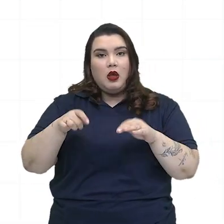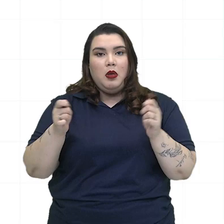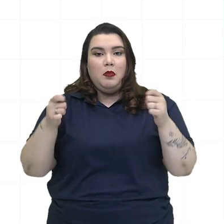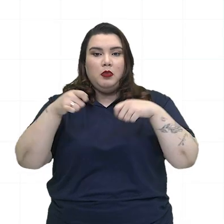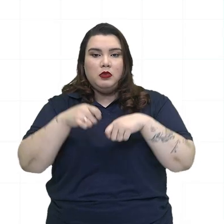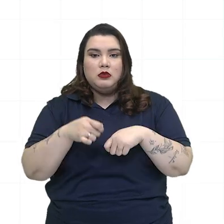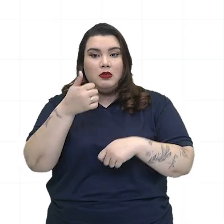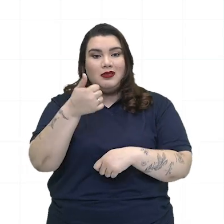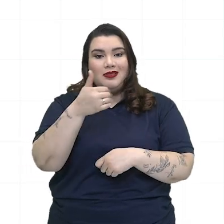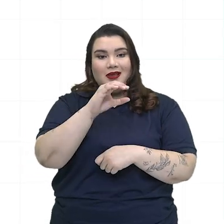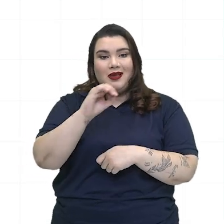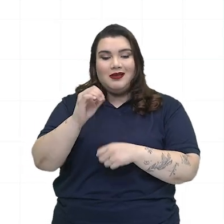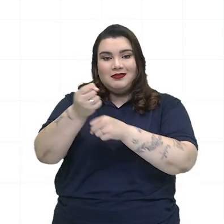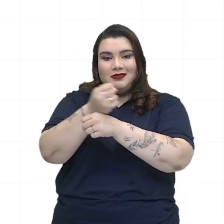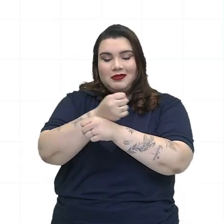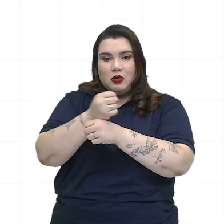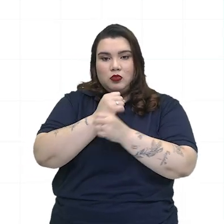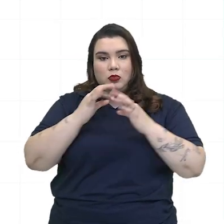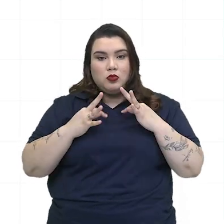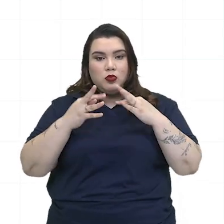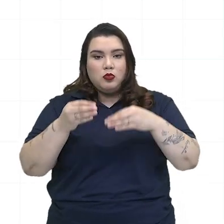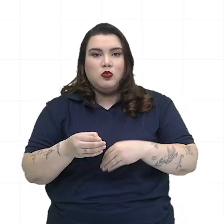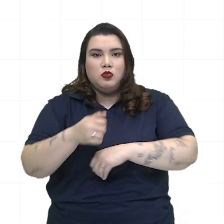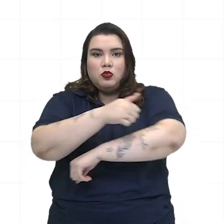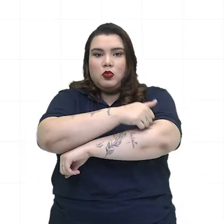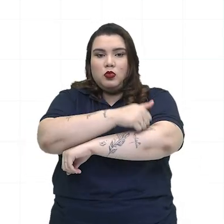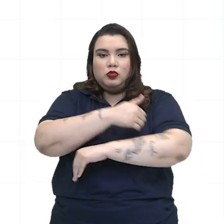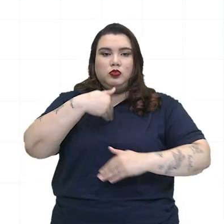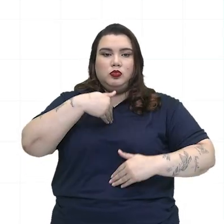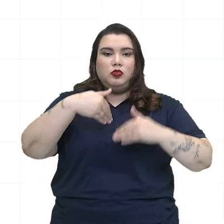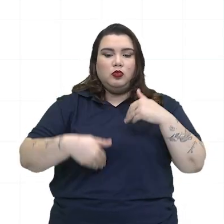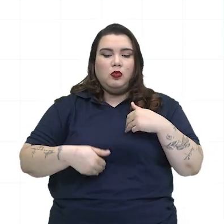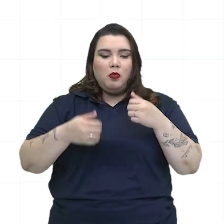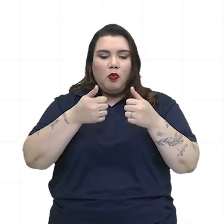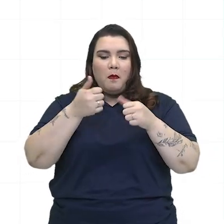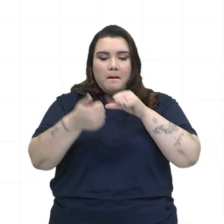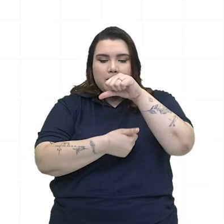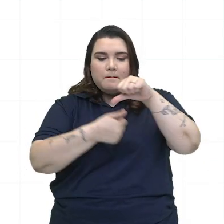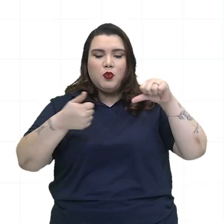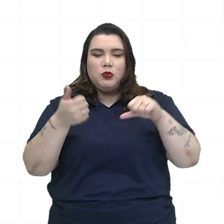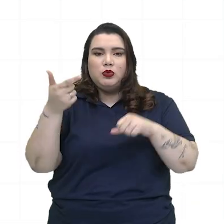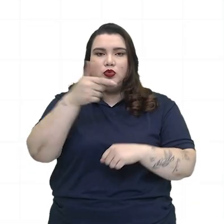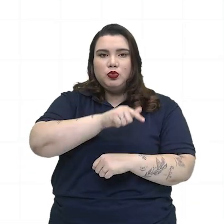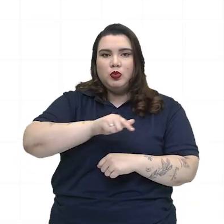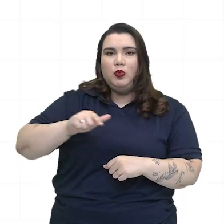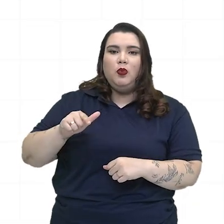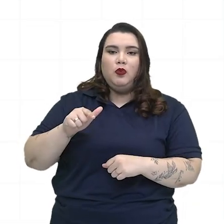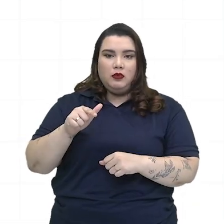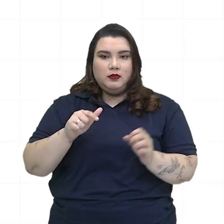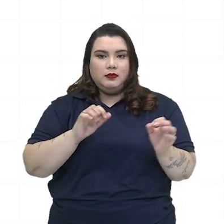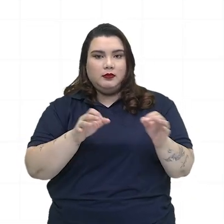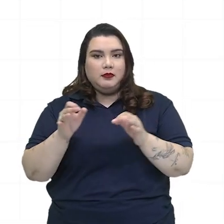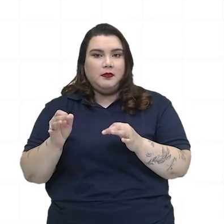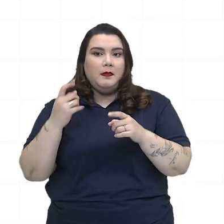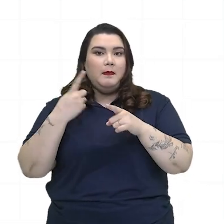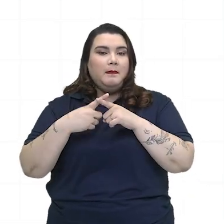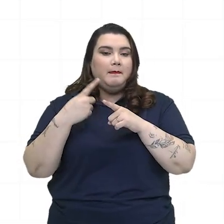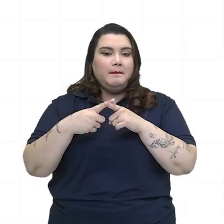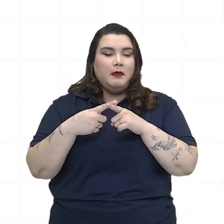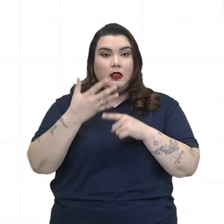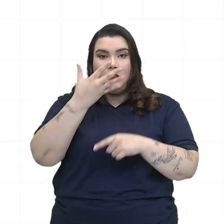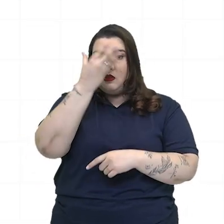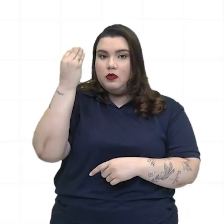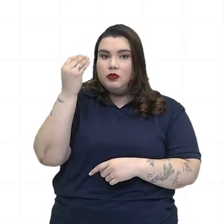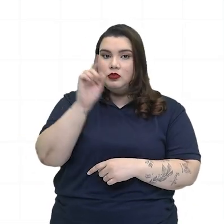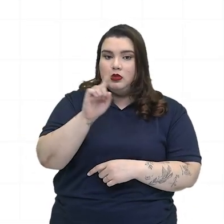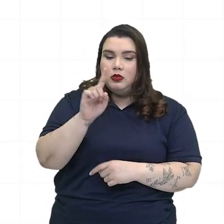Leva 10 anos para todos os ossos do corpo se renovarem completamente. Porque não esqueçam que